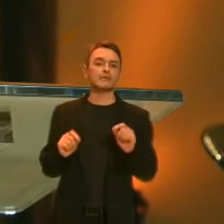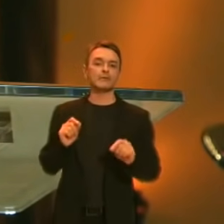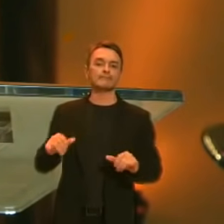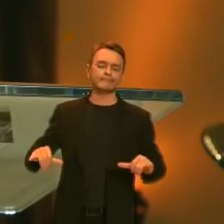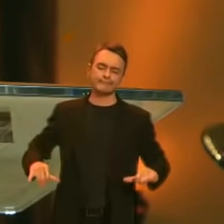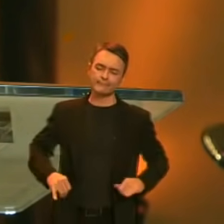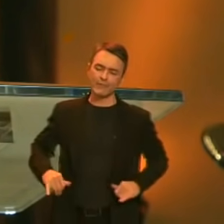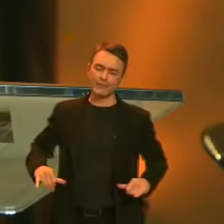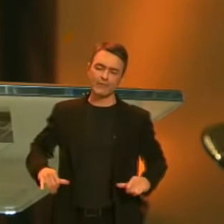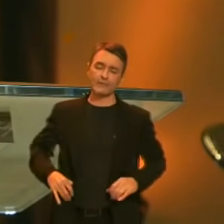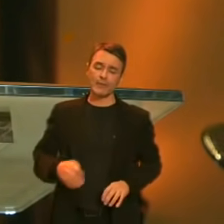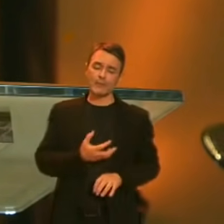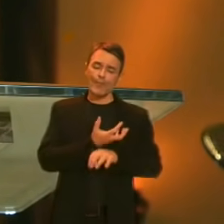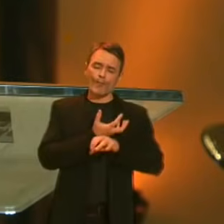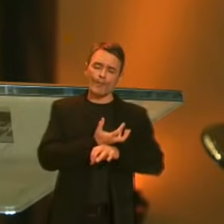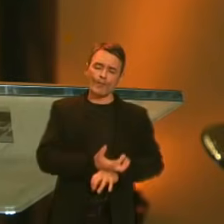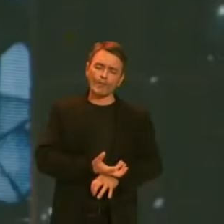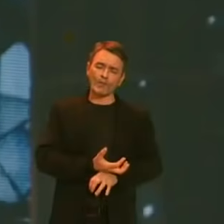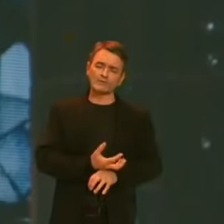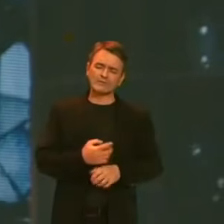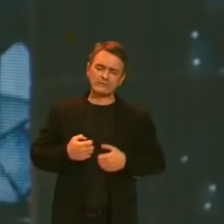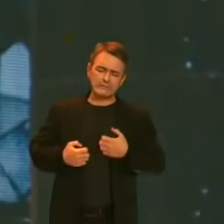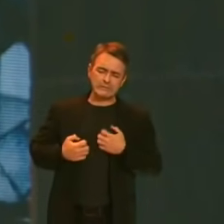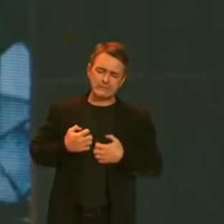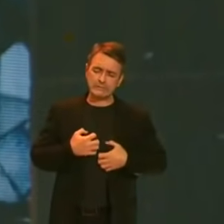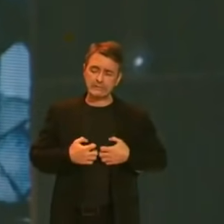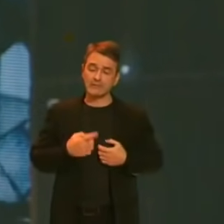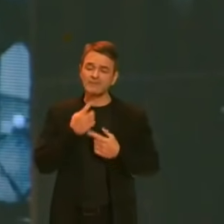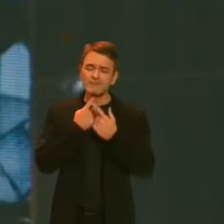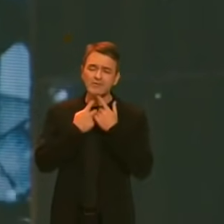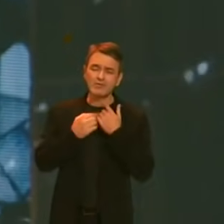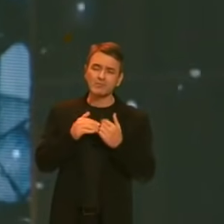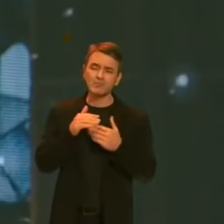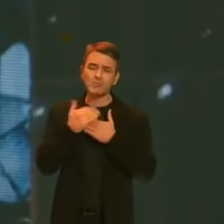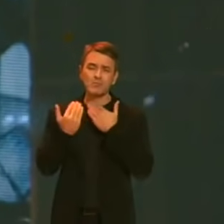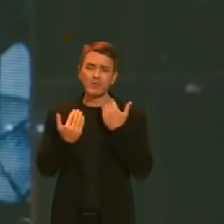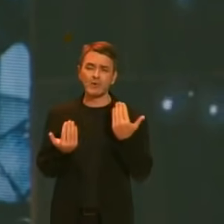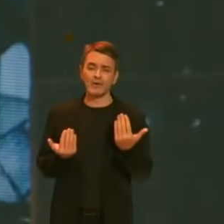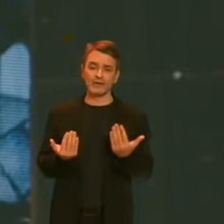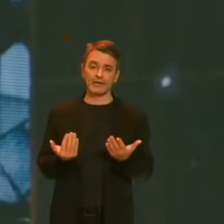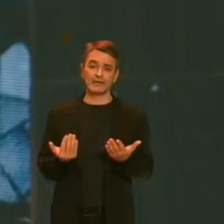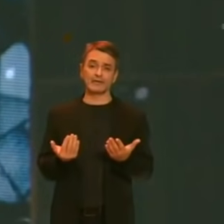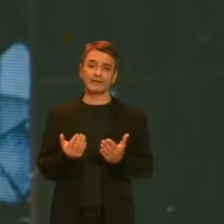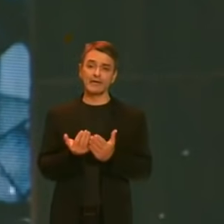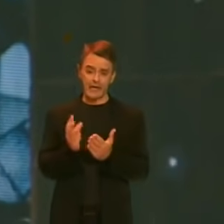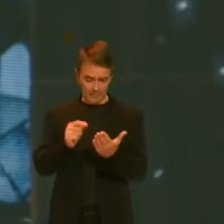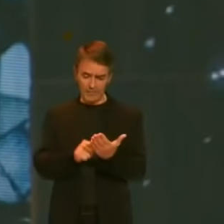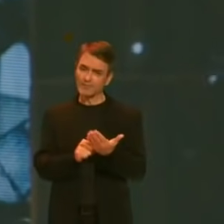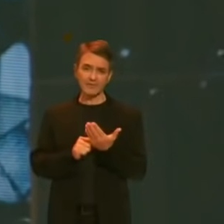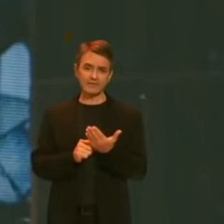vazio de alma, agonia, desejo de morte. É isso que a Bíblia está falando.